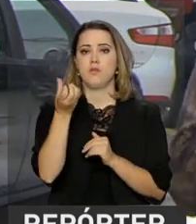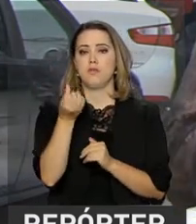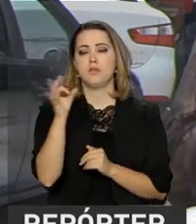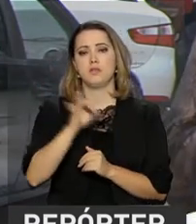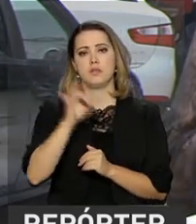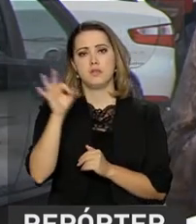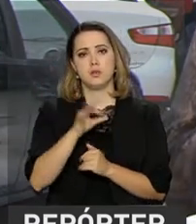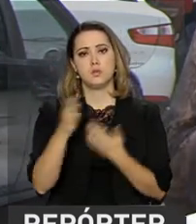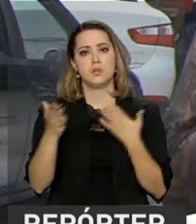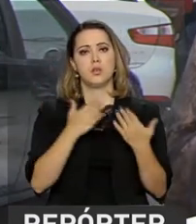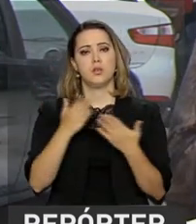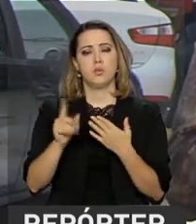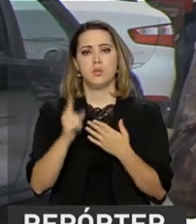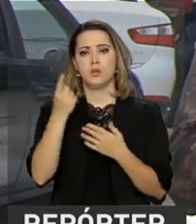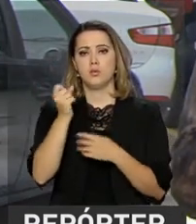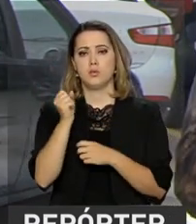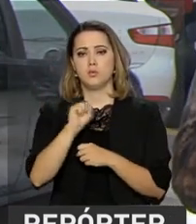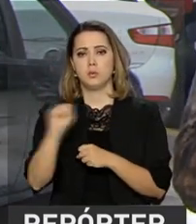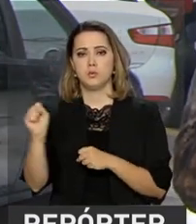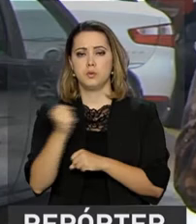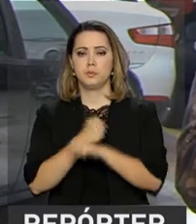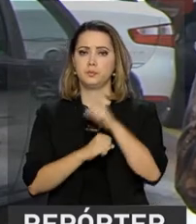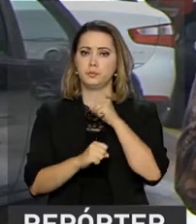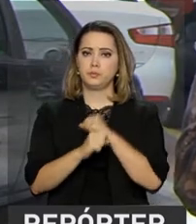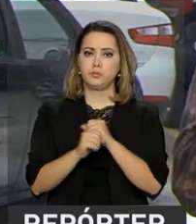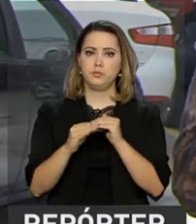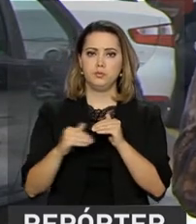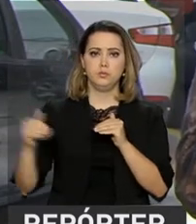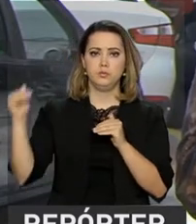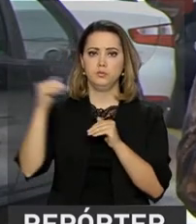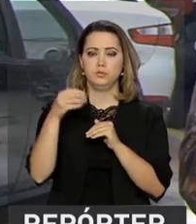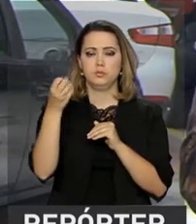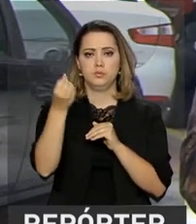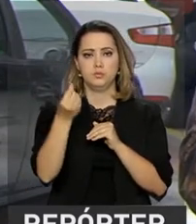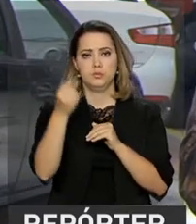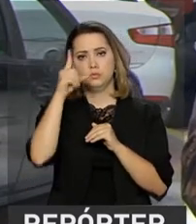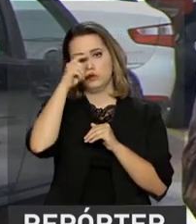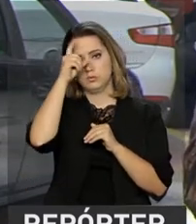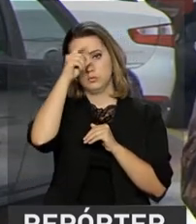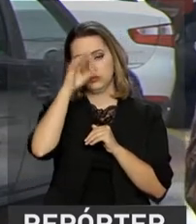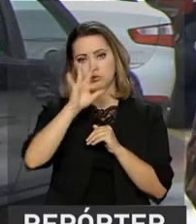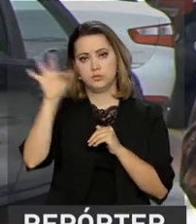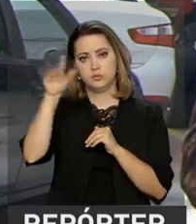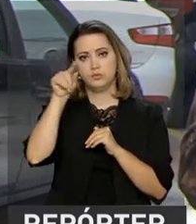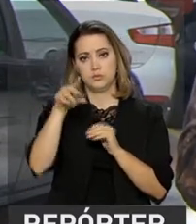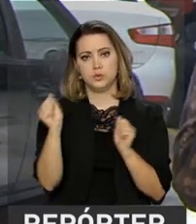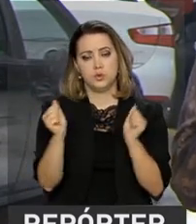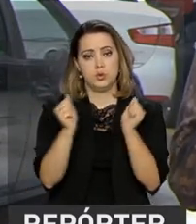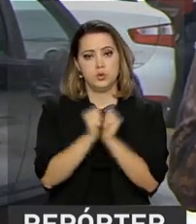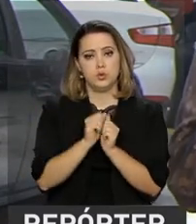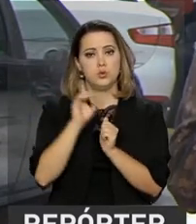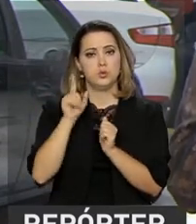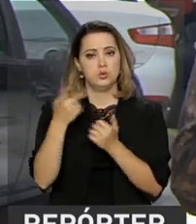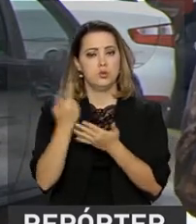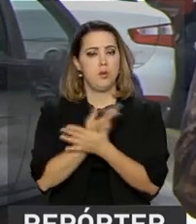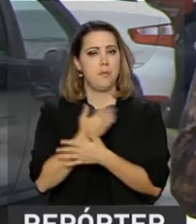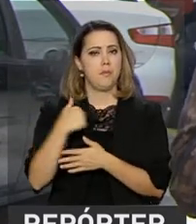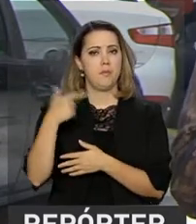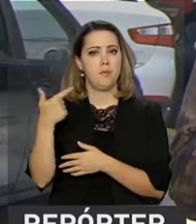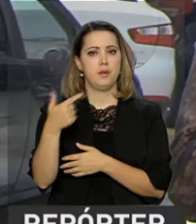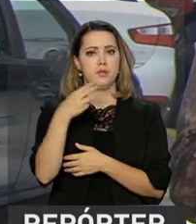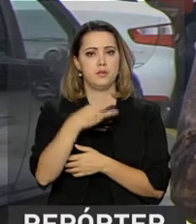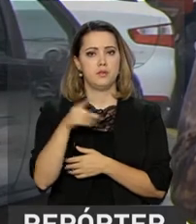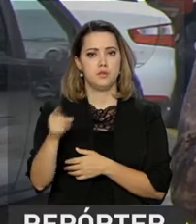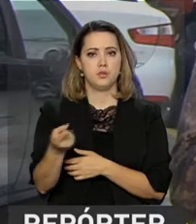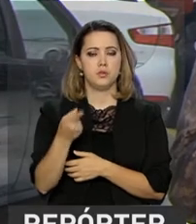ao primeiro semestre do ano passado. É o maior índice dos 6 hospitais federais aqui do Rio, que juntos realizaram mais de 23